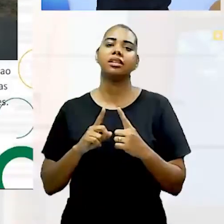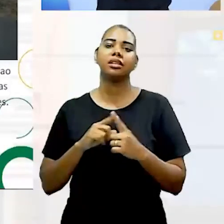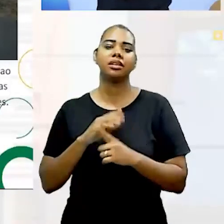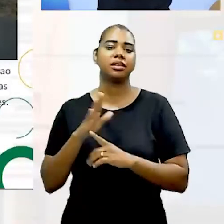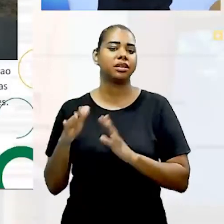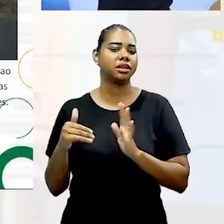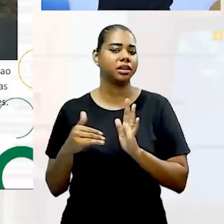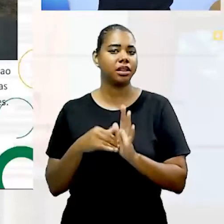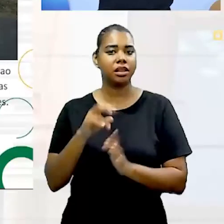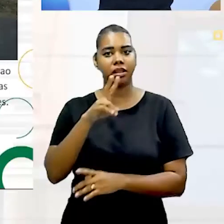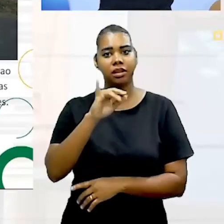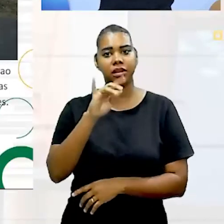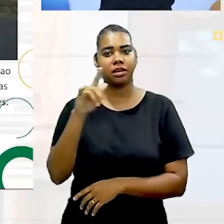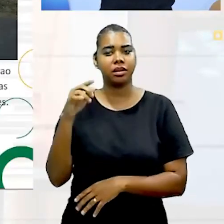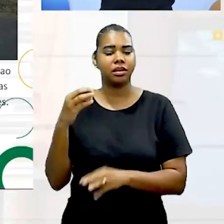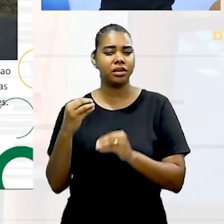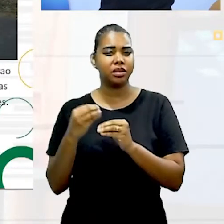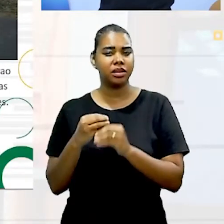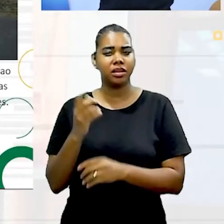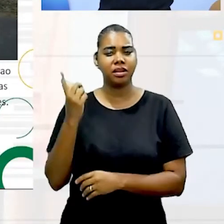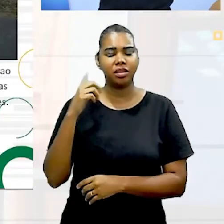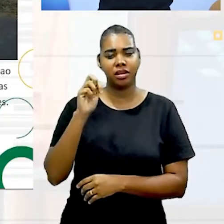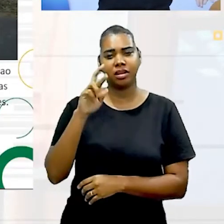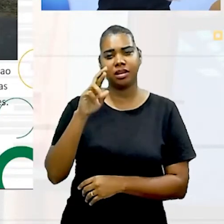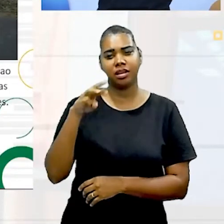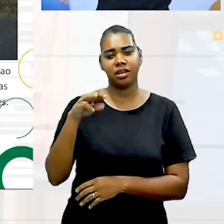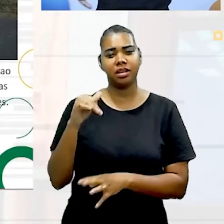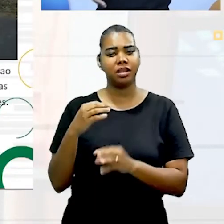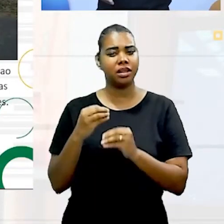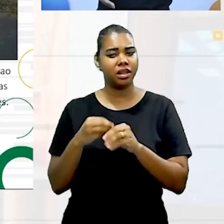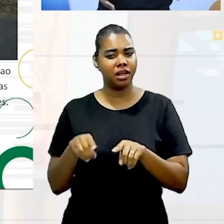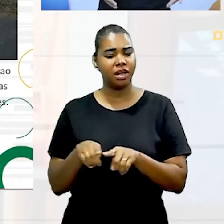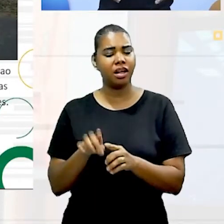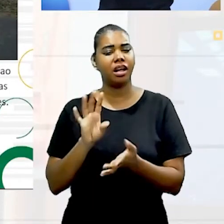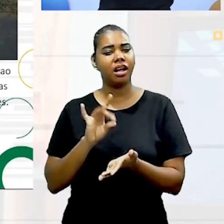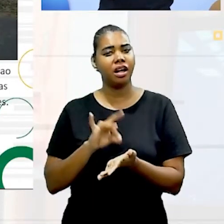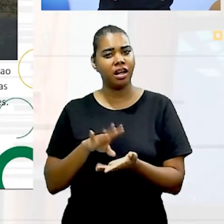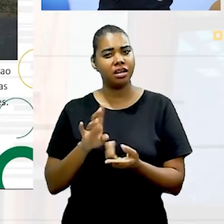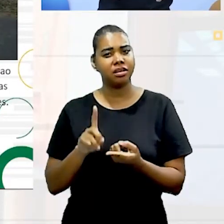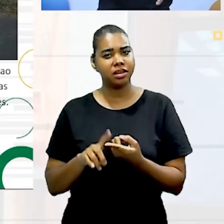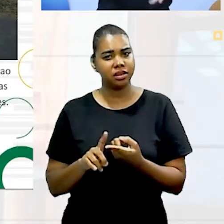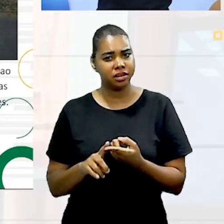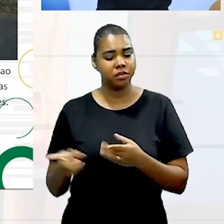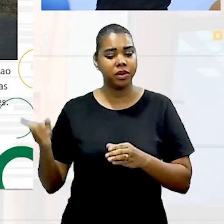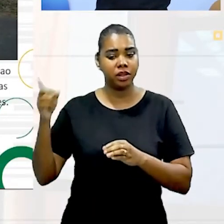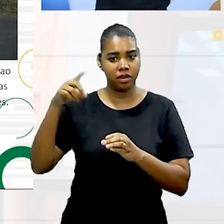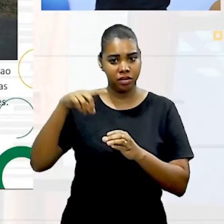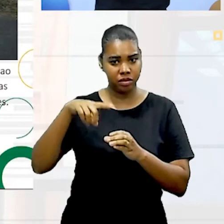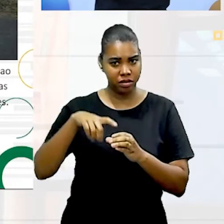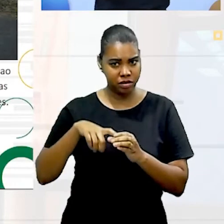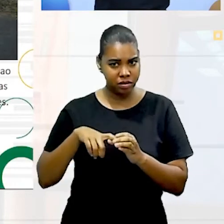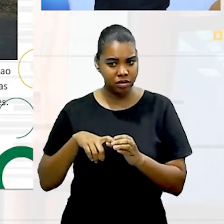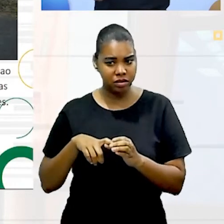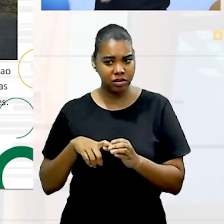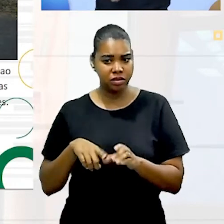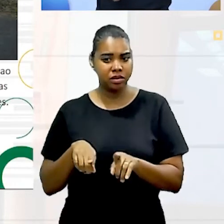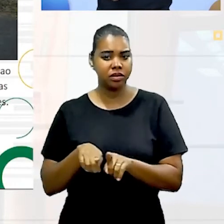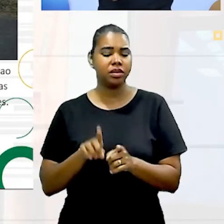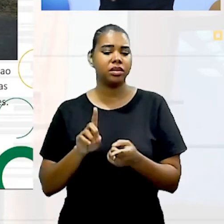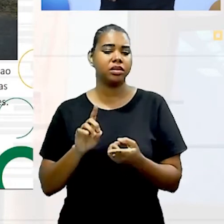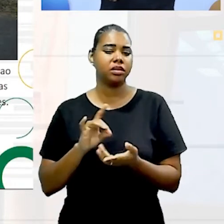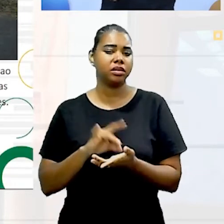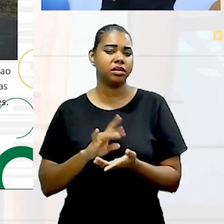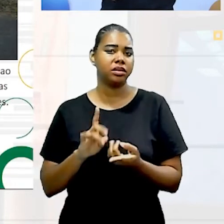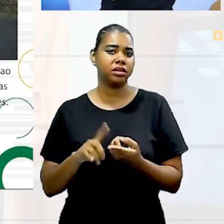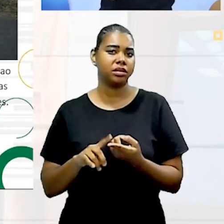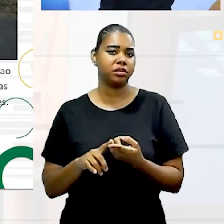o vilão, ganha sua arma ou ferramenta, seja o que for, tem um caminho de volta. Funciona às vezes como epílogo.